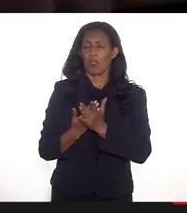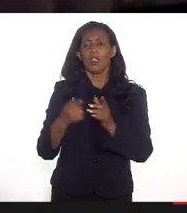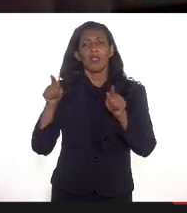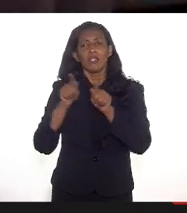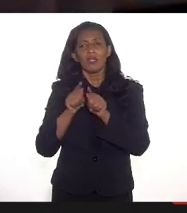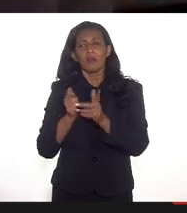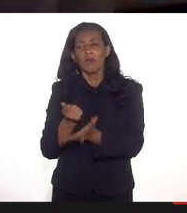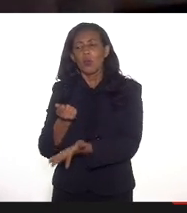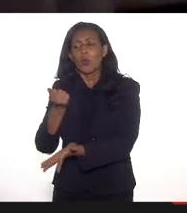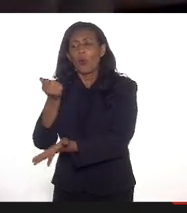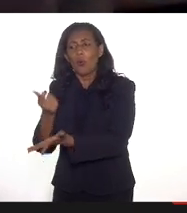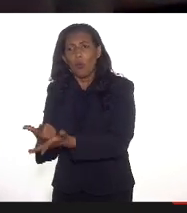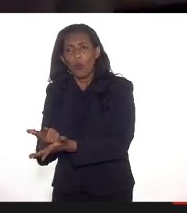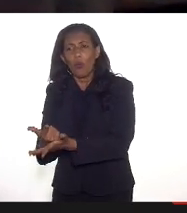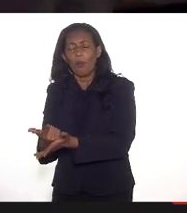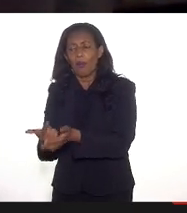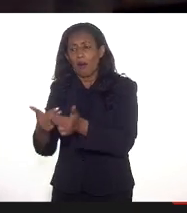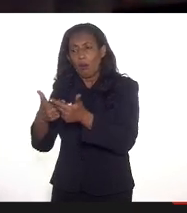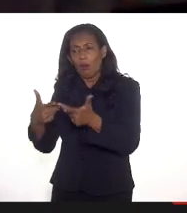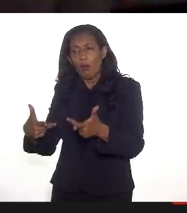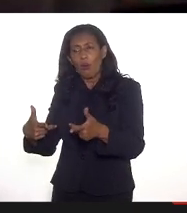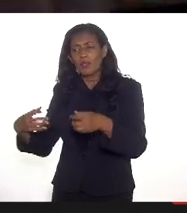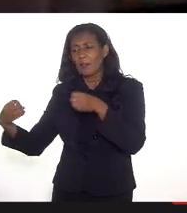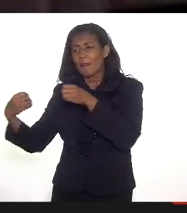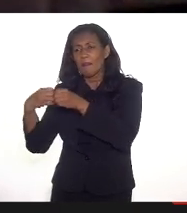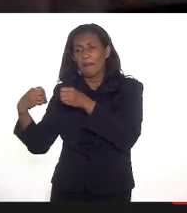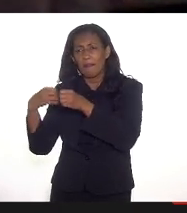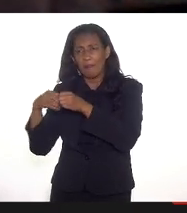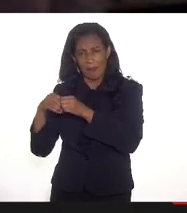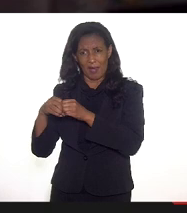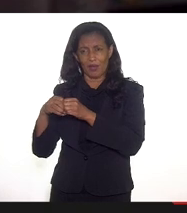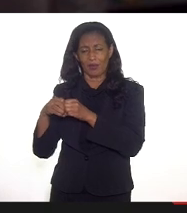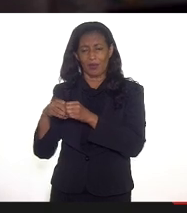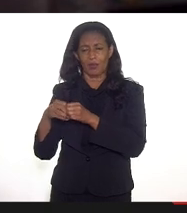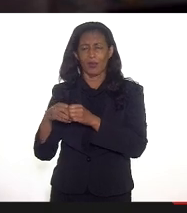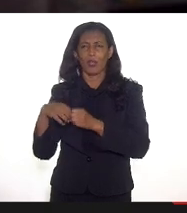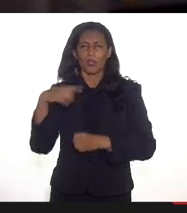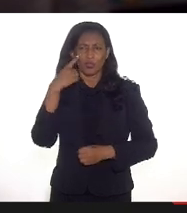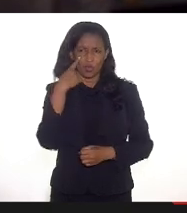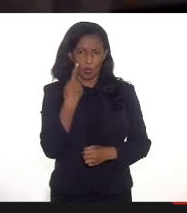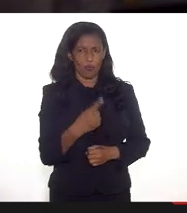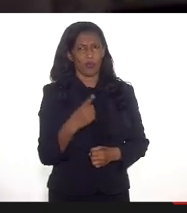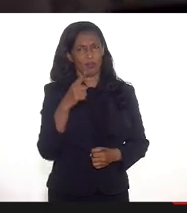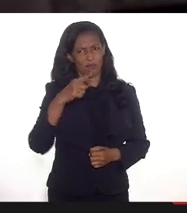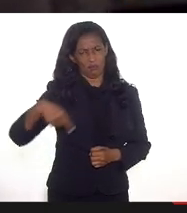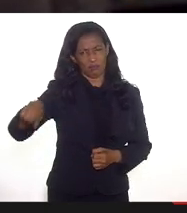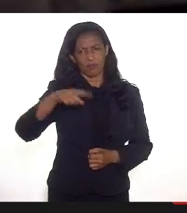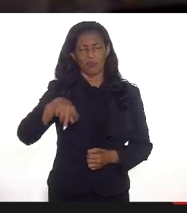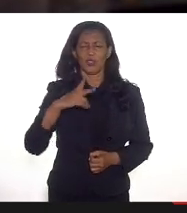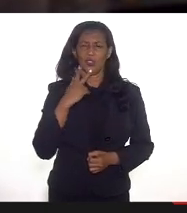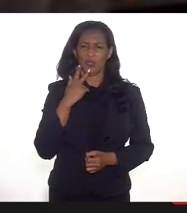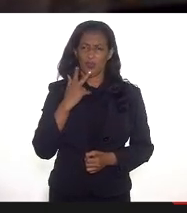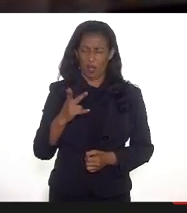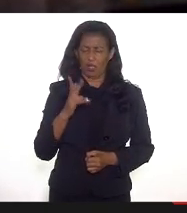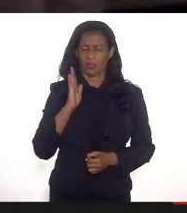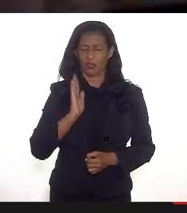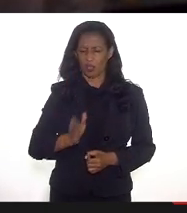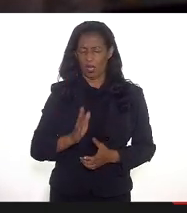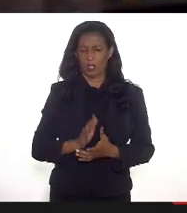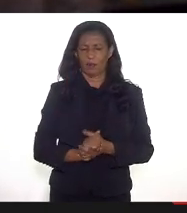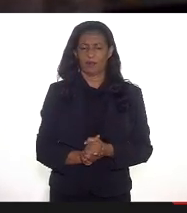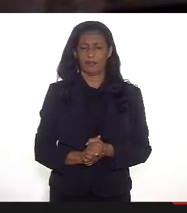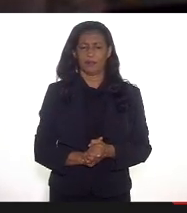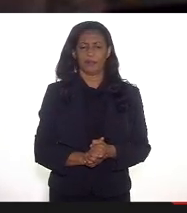locais, descentralizando realmente, né, e esse projeto eu já escutei vocês falando, né, descentralizando, né, o professor Roberto